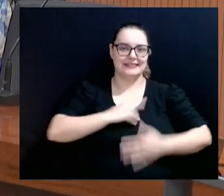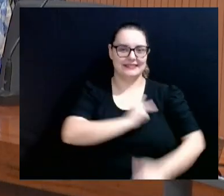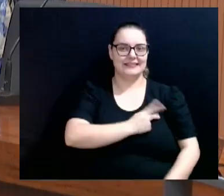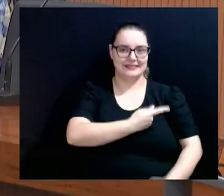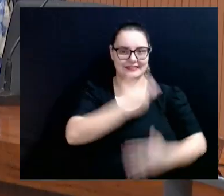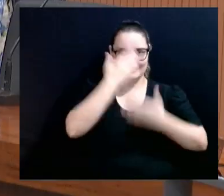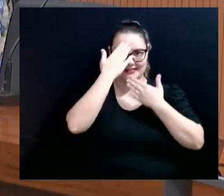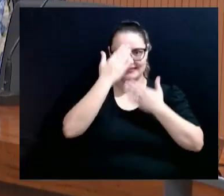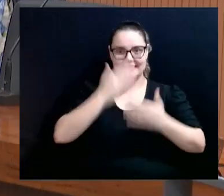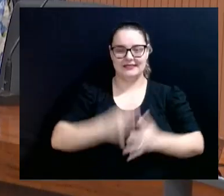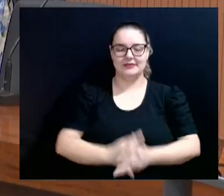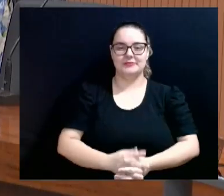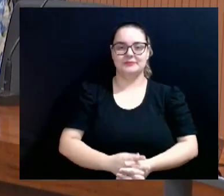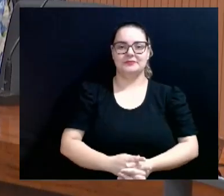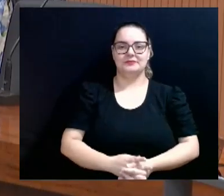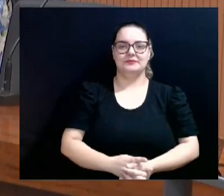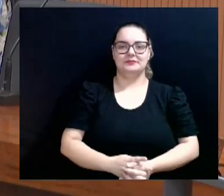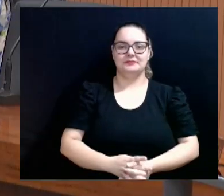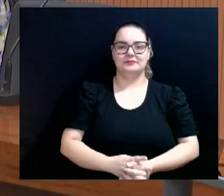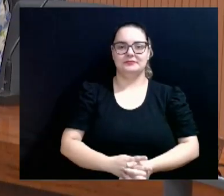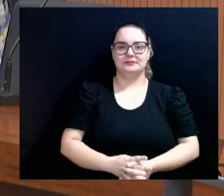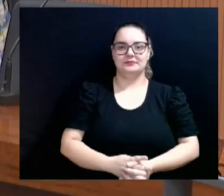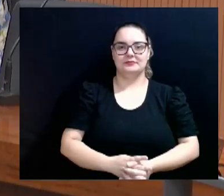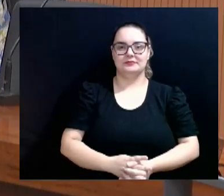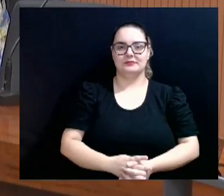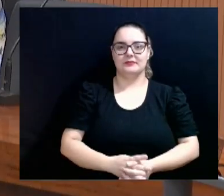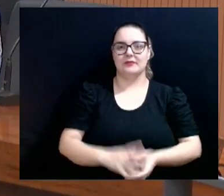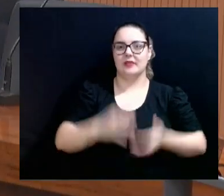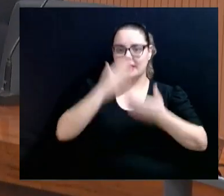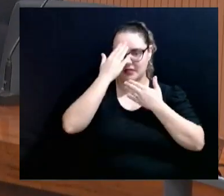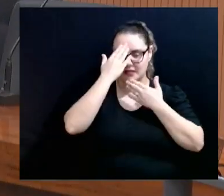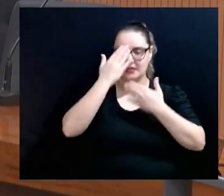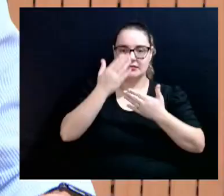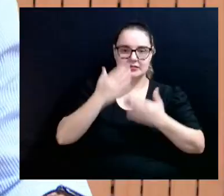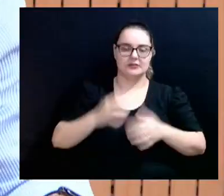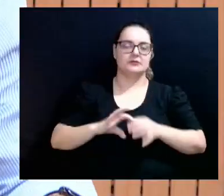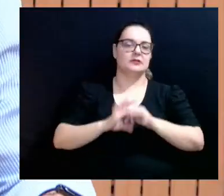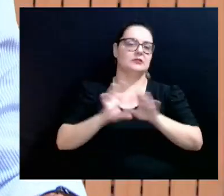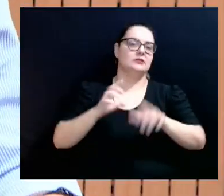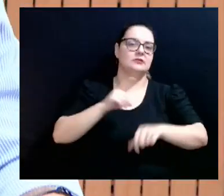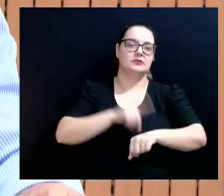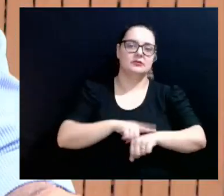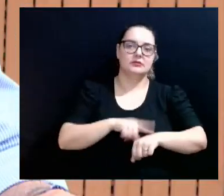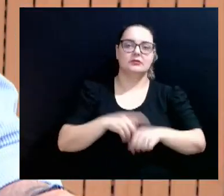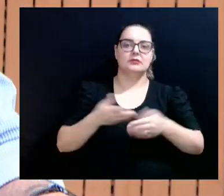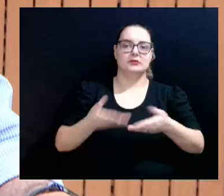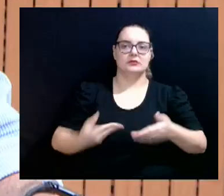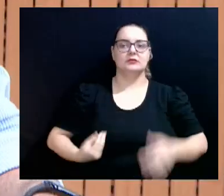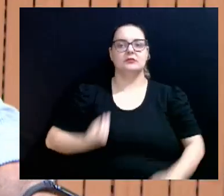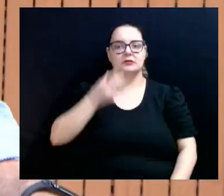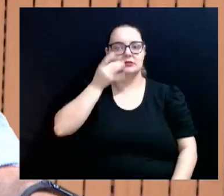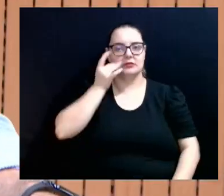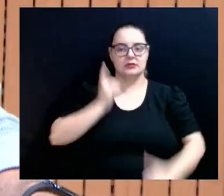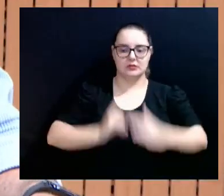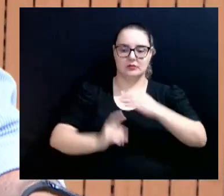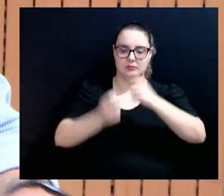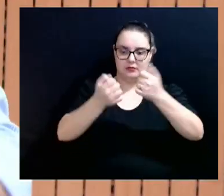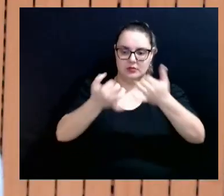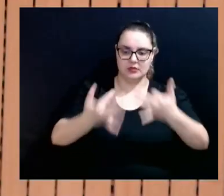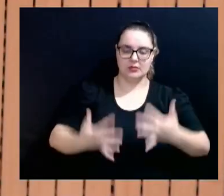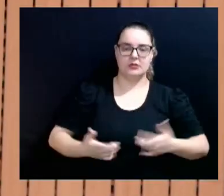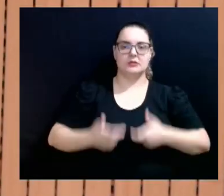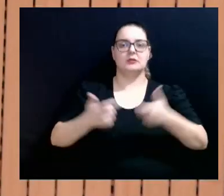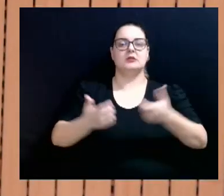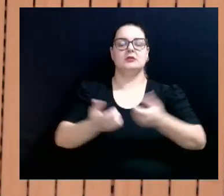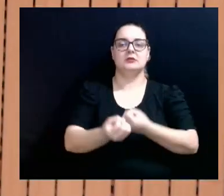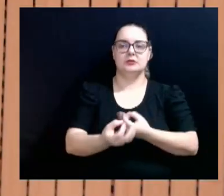agradeço, viu, mais uma vez a disponibilidade de estar aqui, prestar grandes informações.